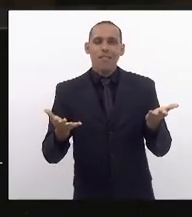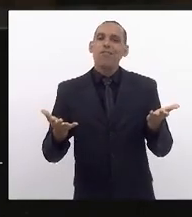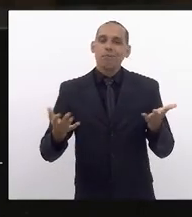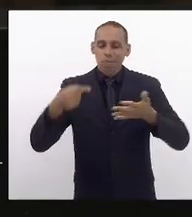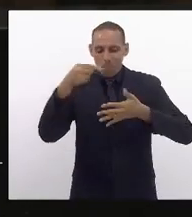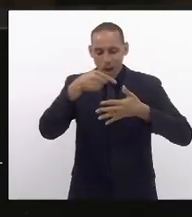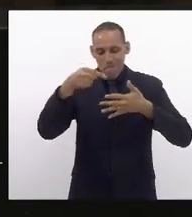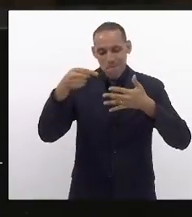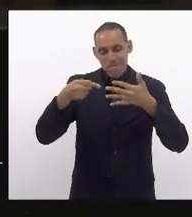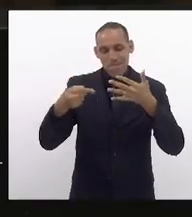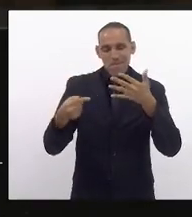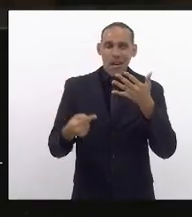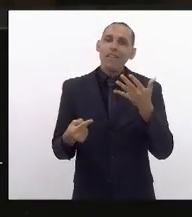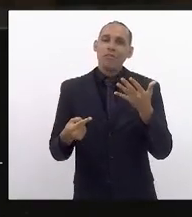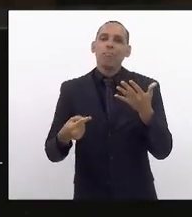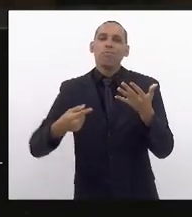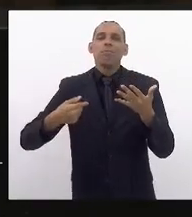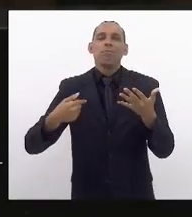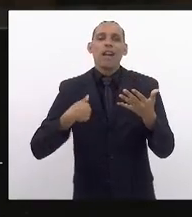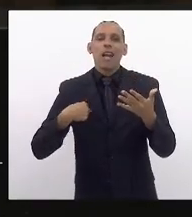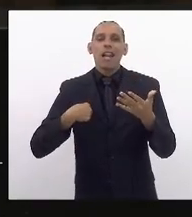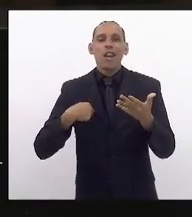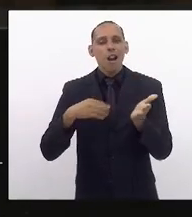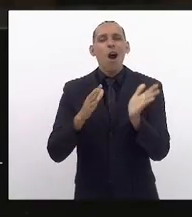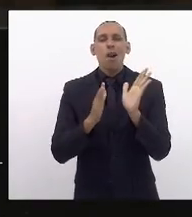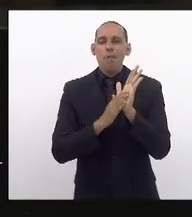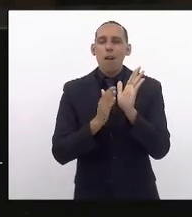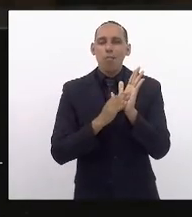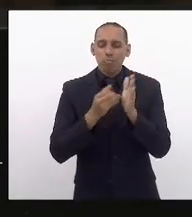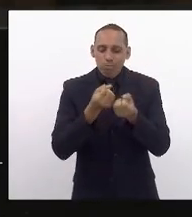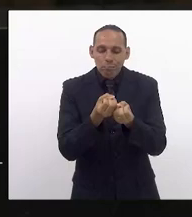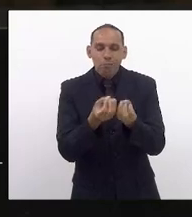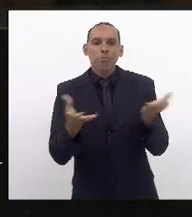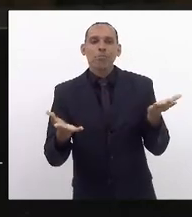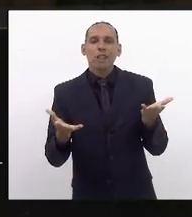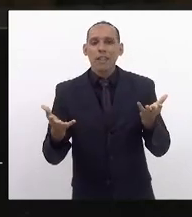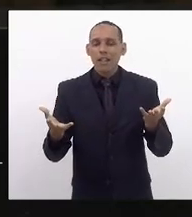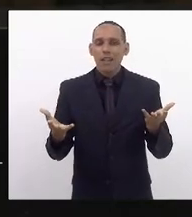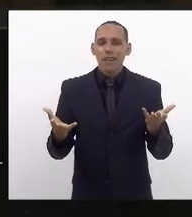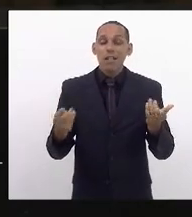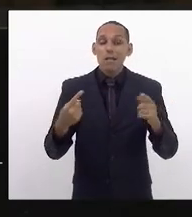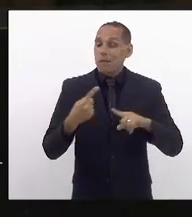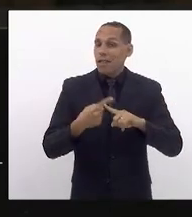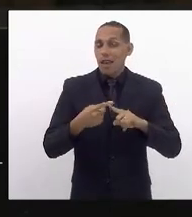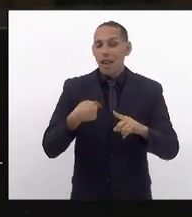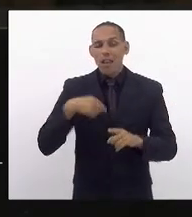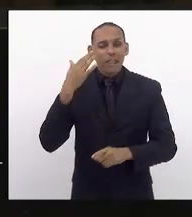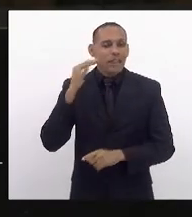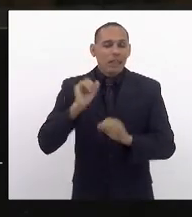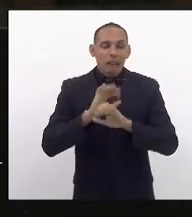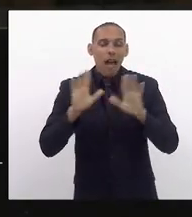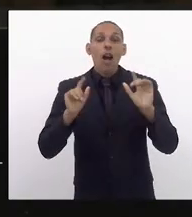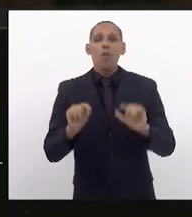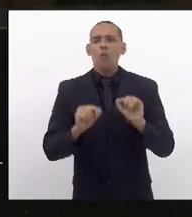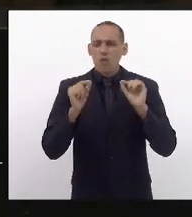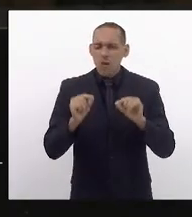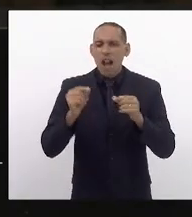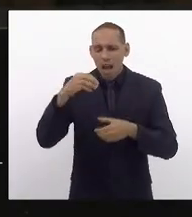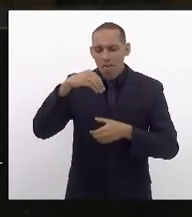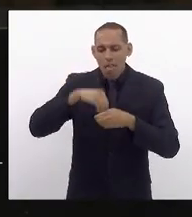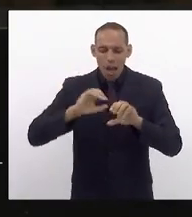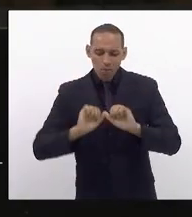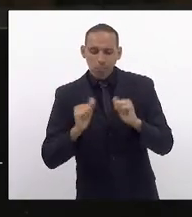senhora presidenta, que faço aqui essa prestação de contas, justamente porque entendo que estar dentro de uma